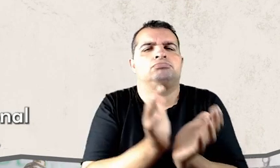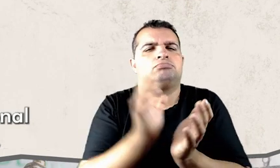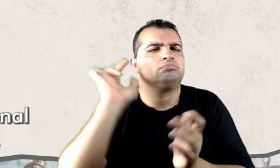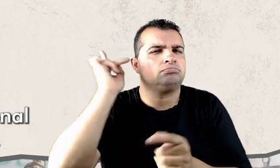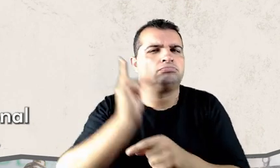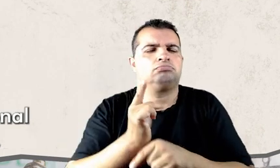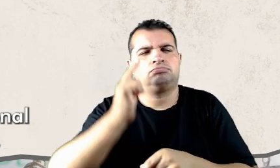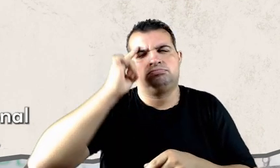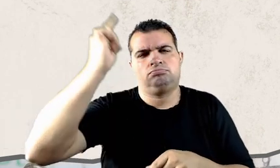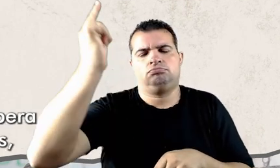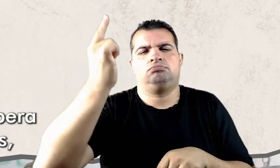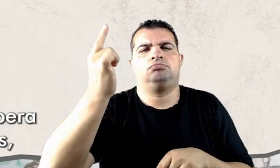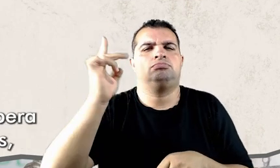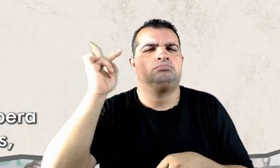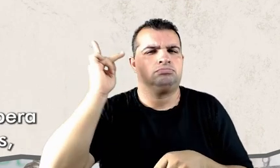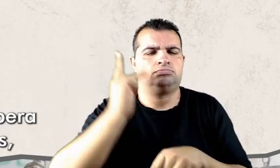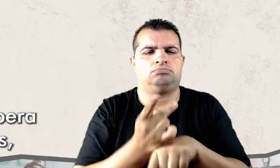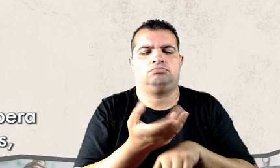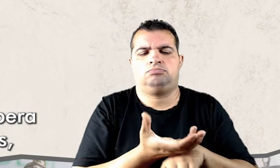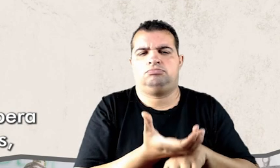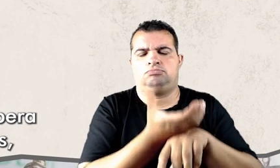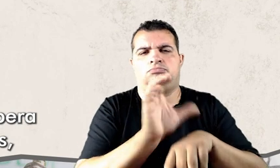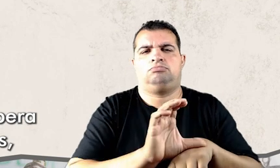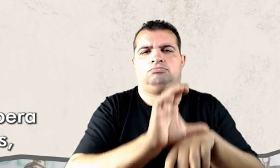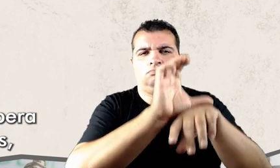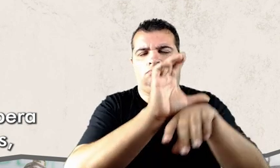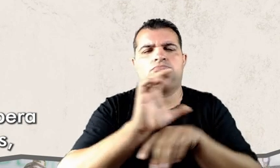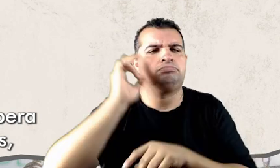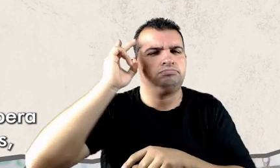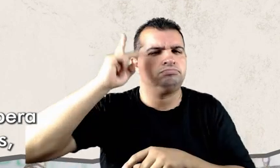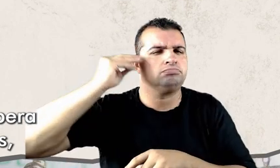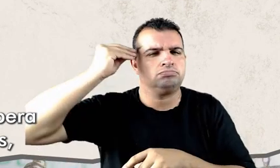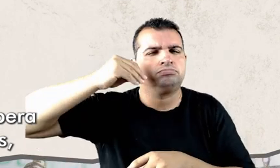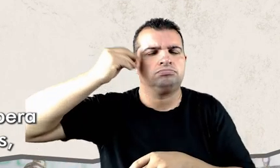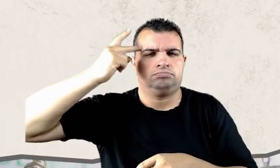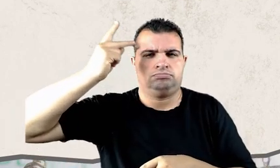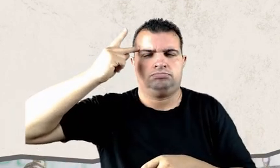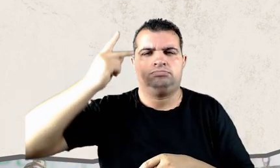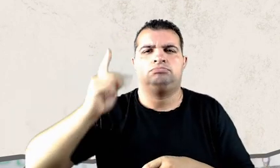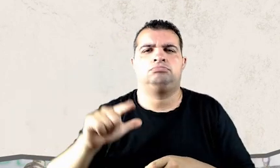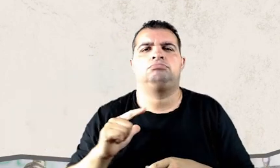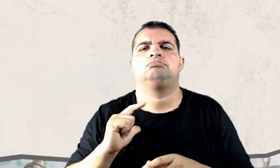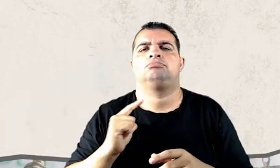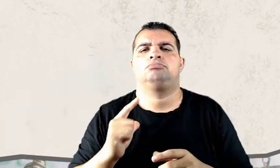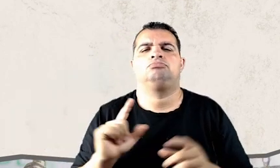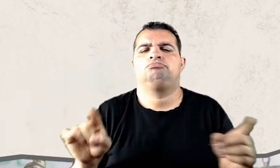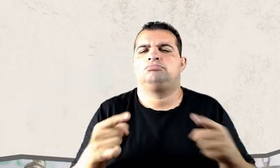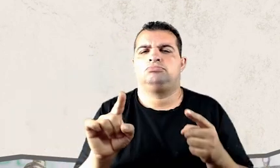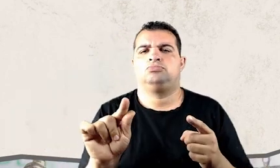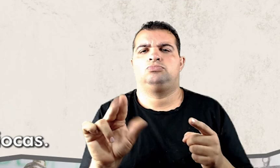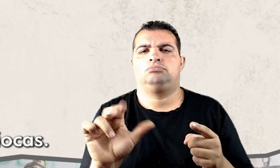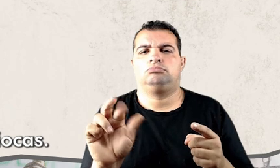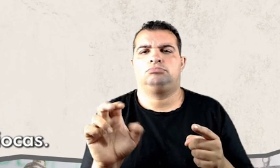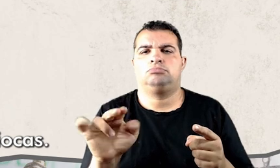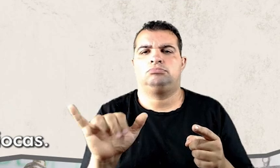de Psicologia de São Paulo. Este episódio usa trechos da ópera O Guarani, de Carlos Gomes, e da música Corcovado, com João